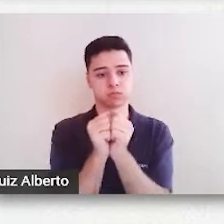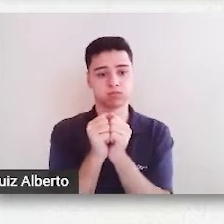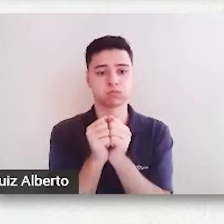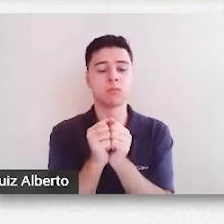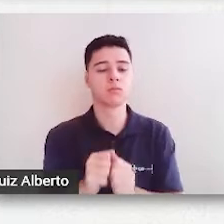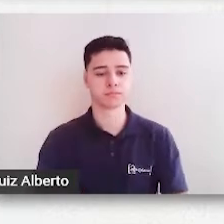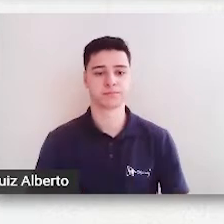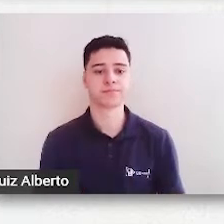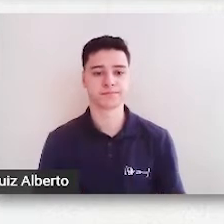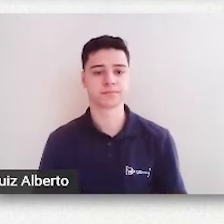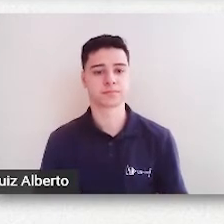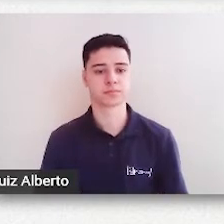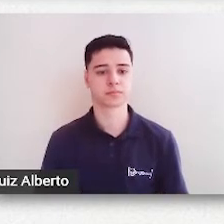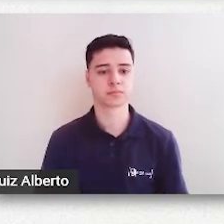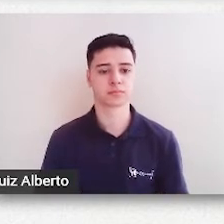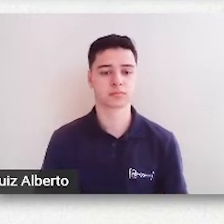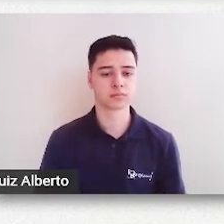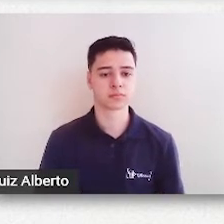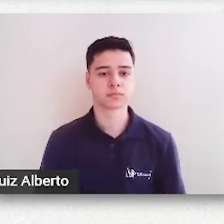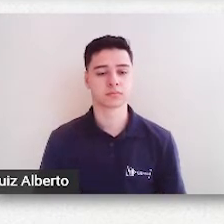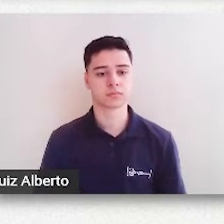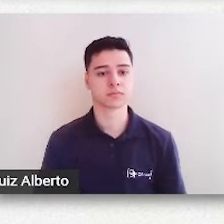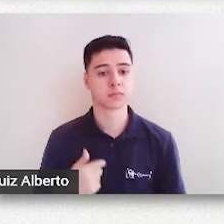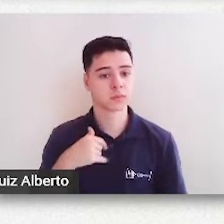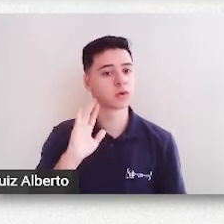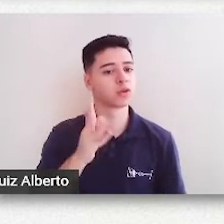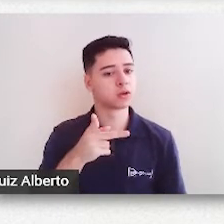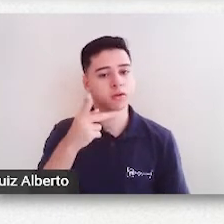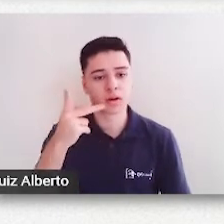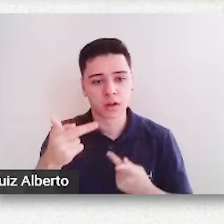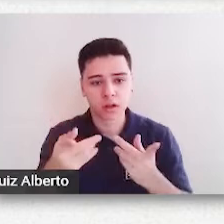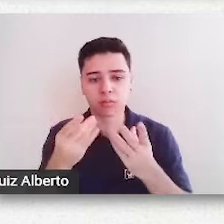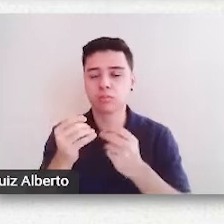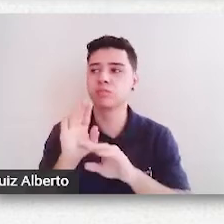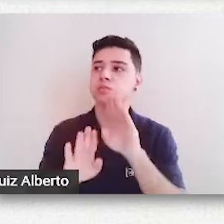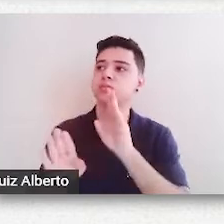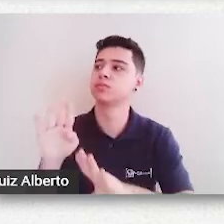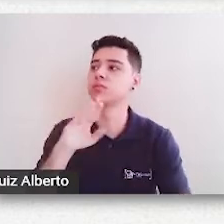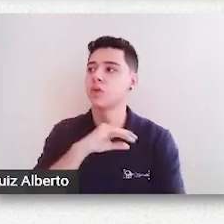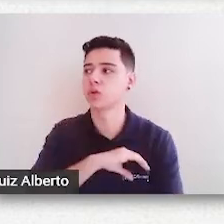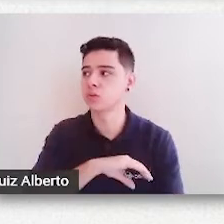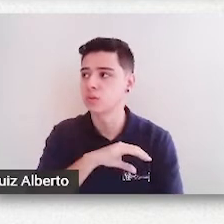bom? Já falei, né, gente? Ele é muito venerado em Portugal.